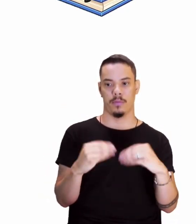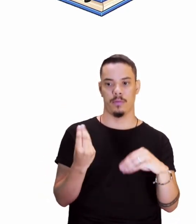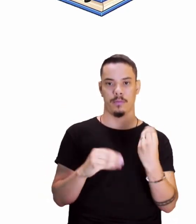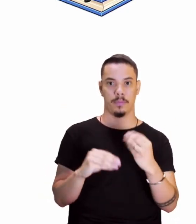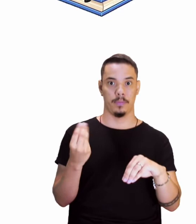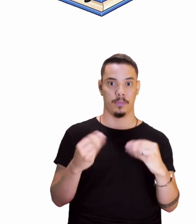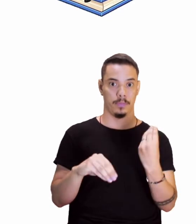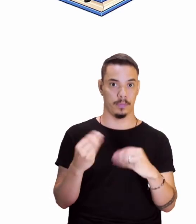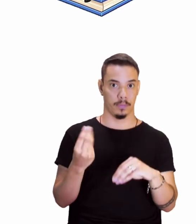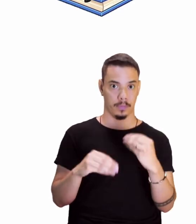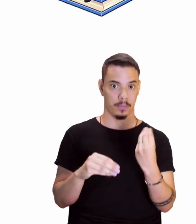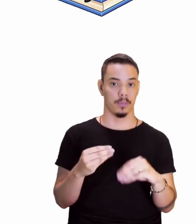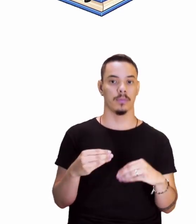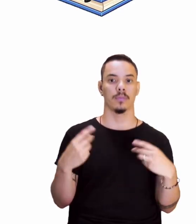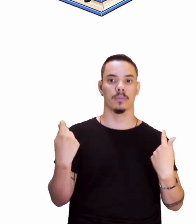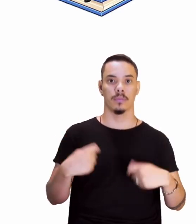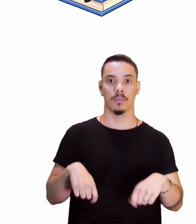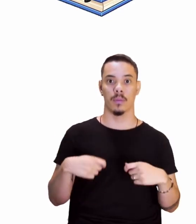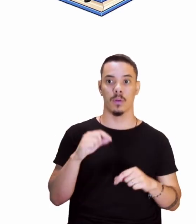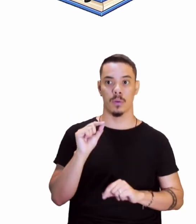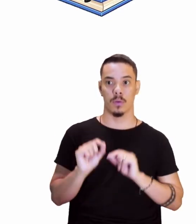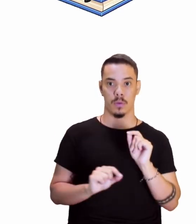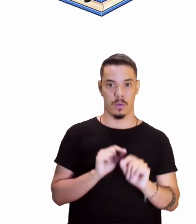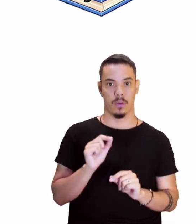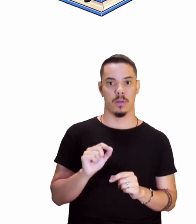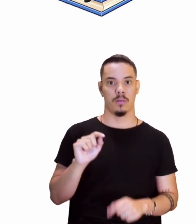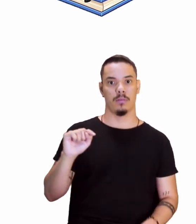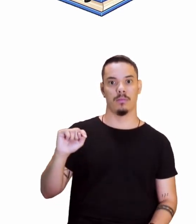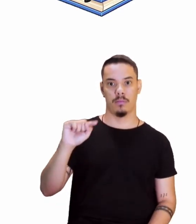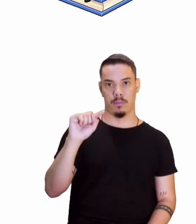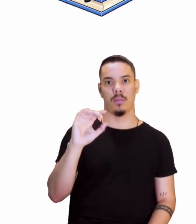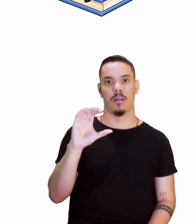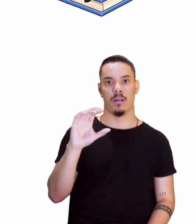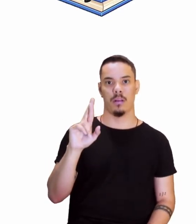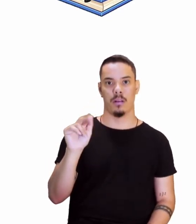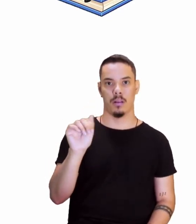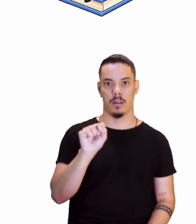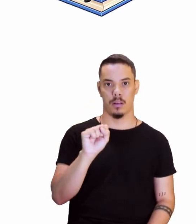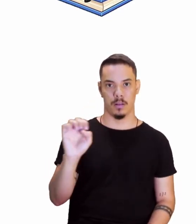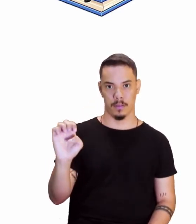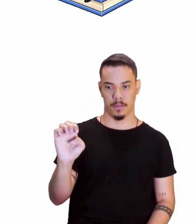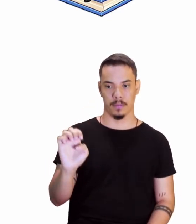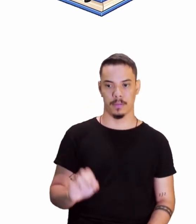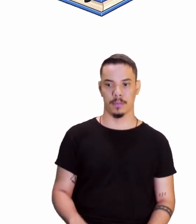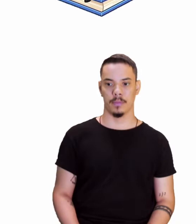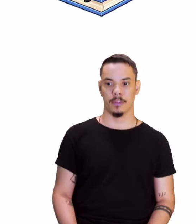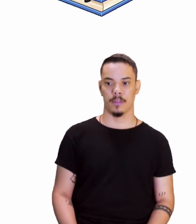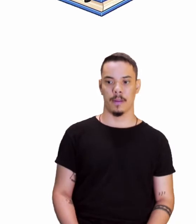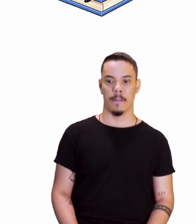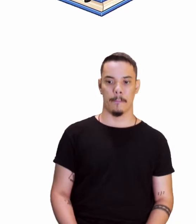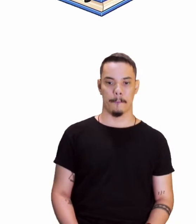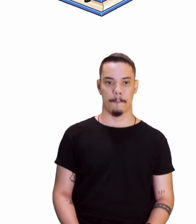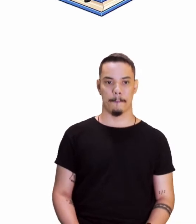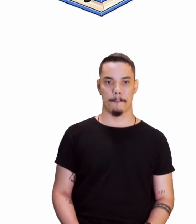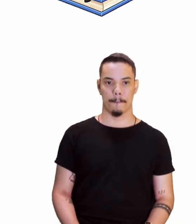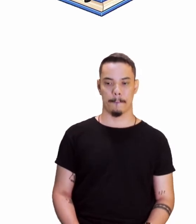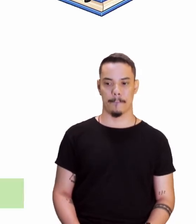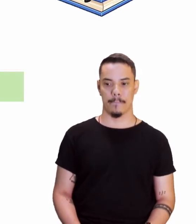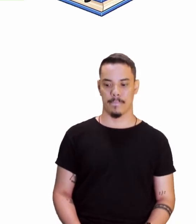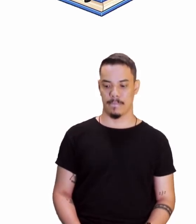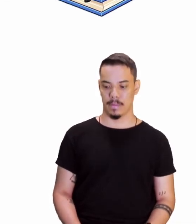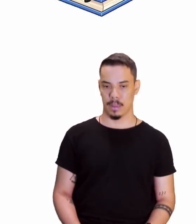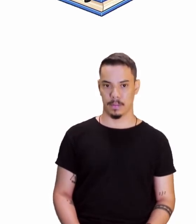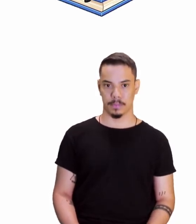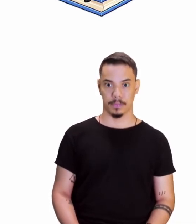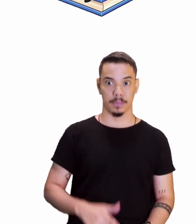Tá bom? Teria o quê? Acento indicativo de crase. Tá bom? Mais outra